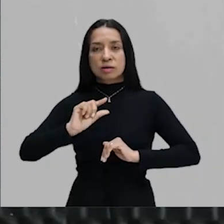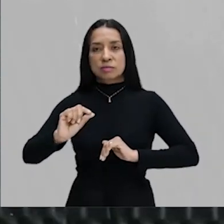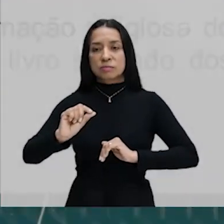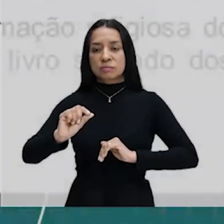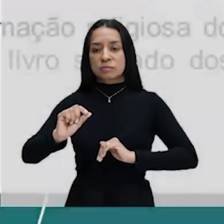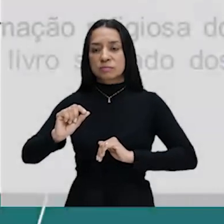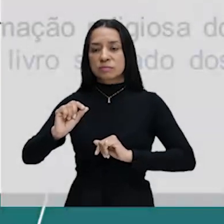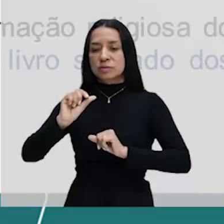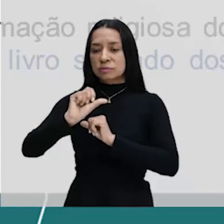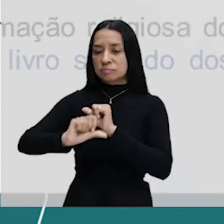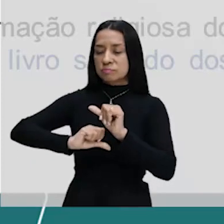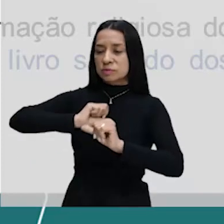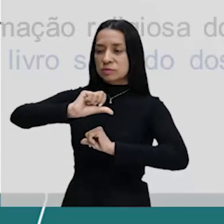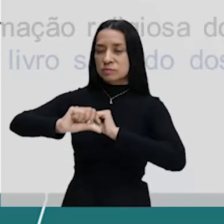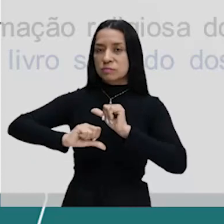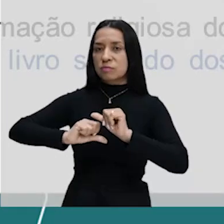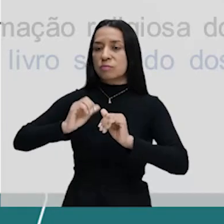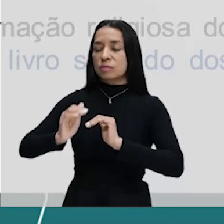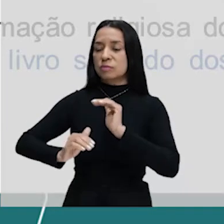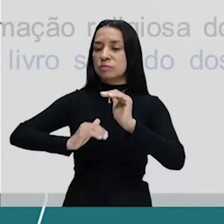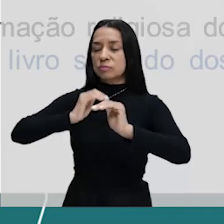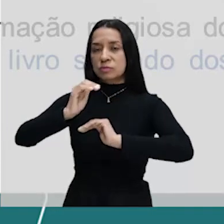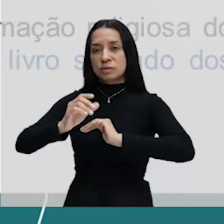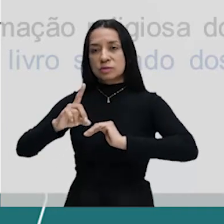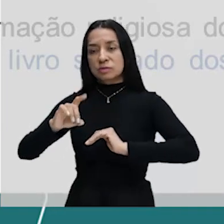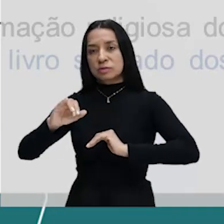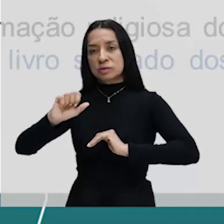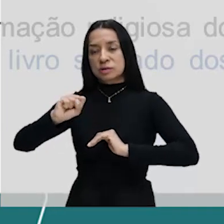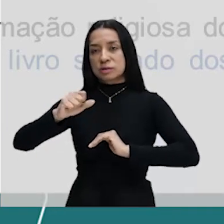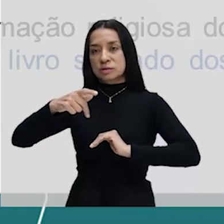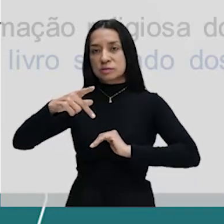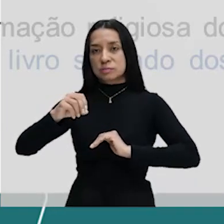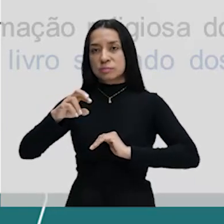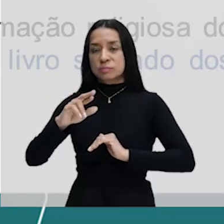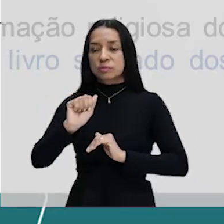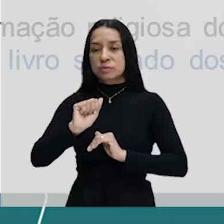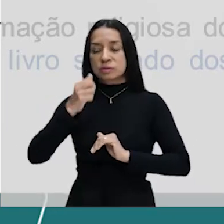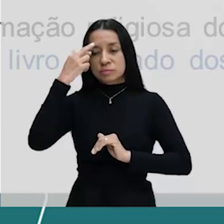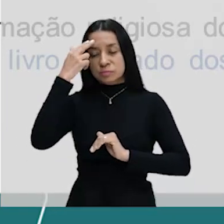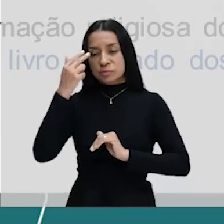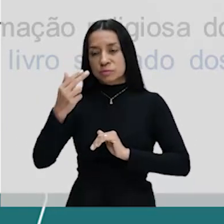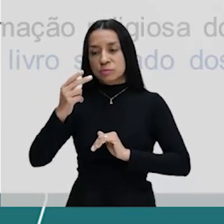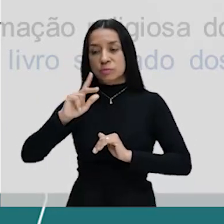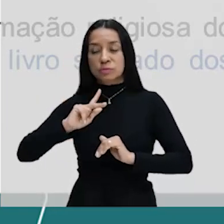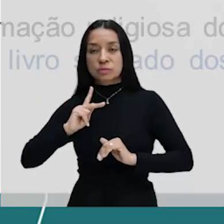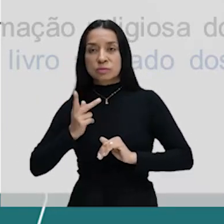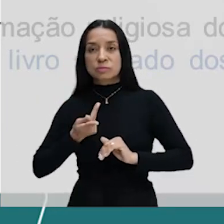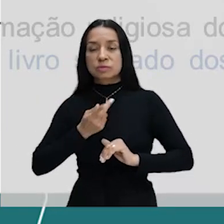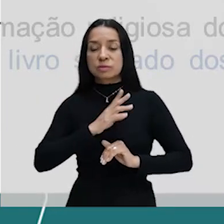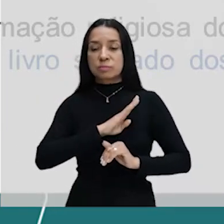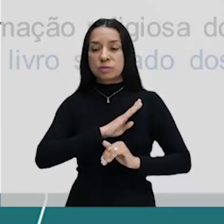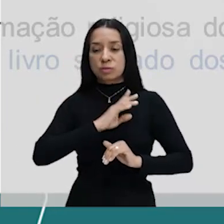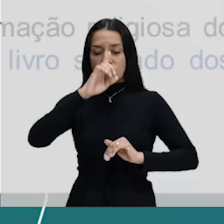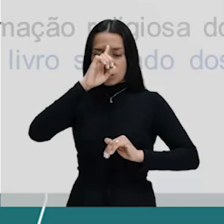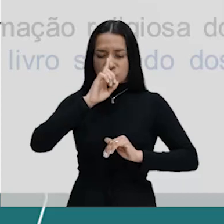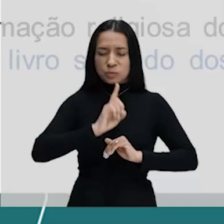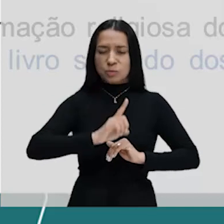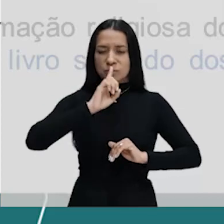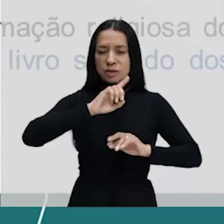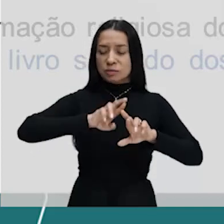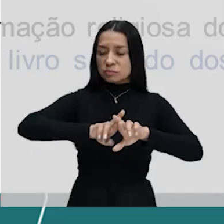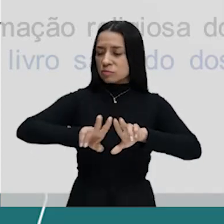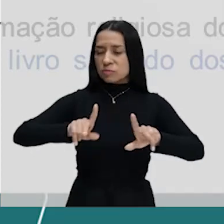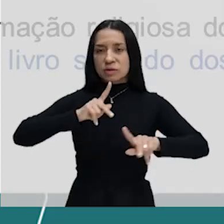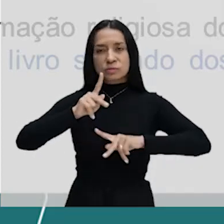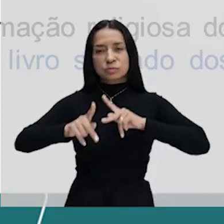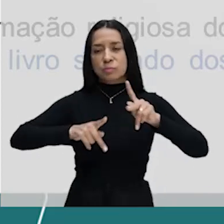a esse processo de diáspora na história dos hebreus. Os hebreus que vão ser dominados pelos persas,